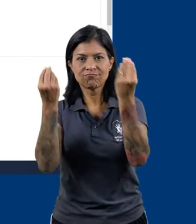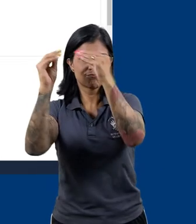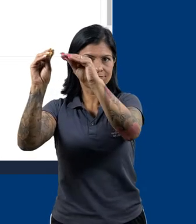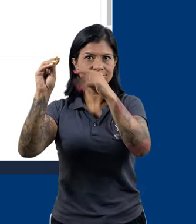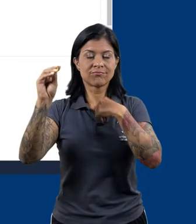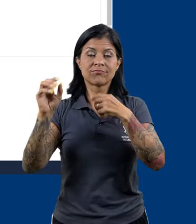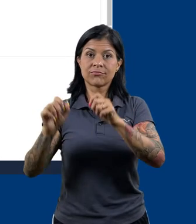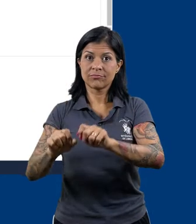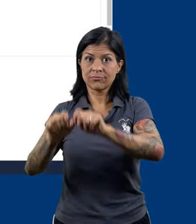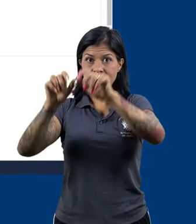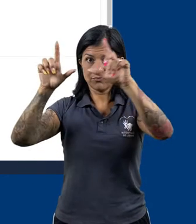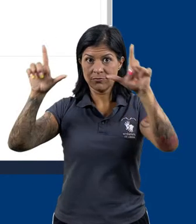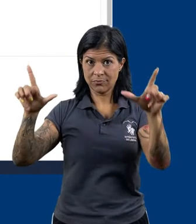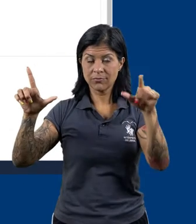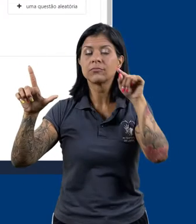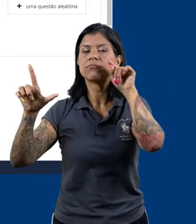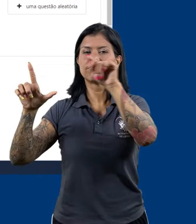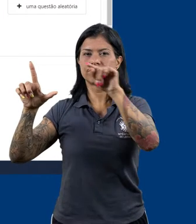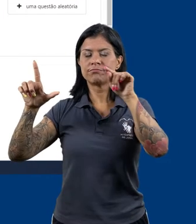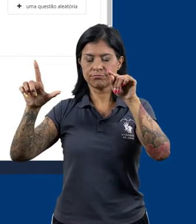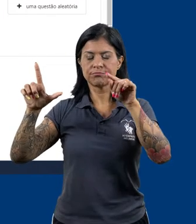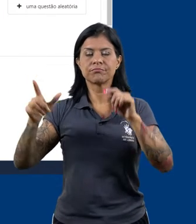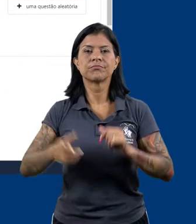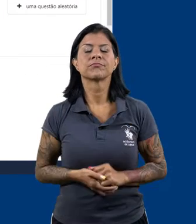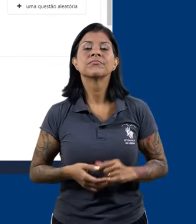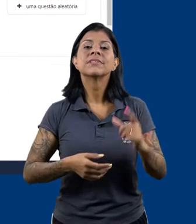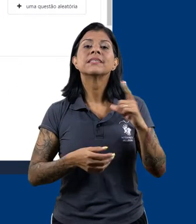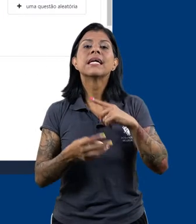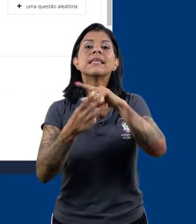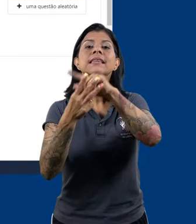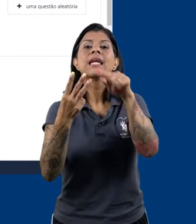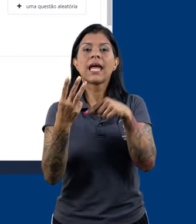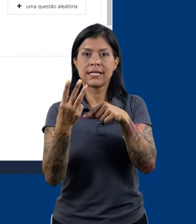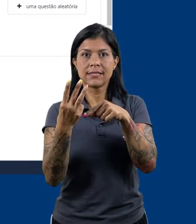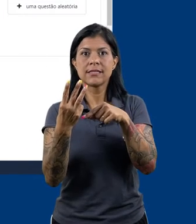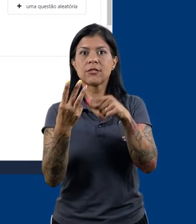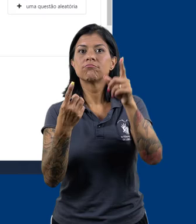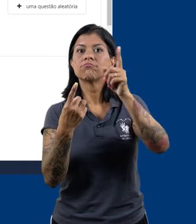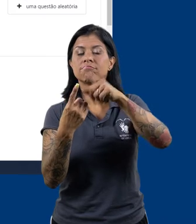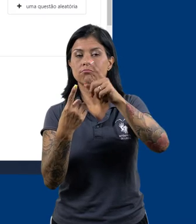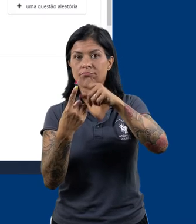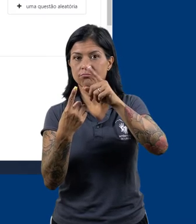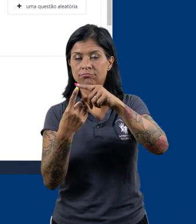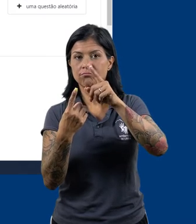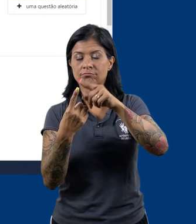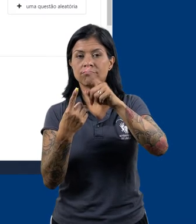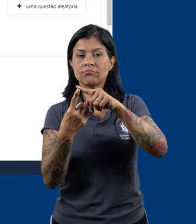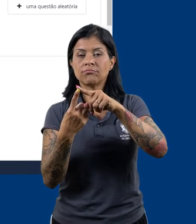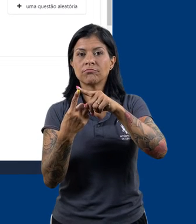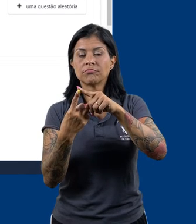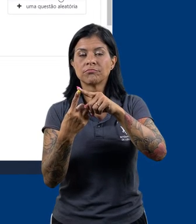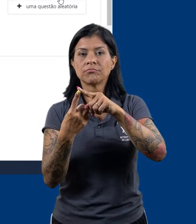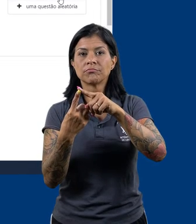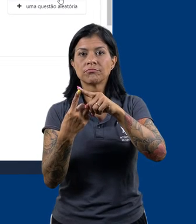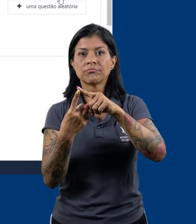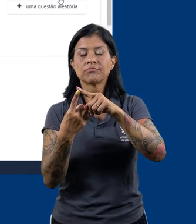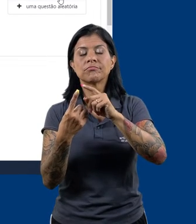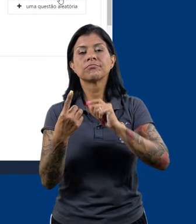questões. Clicando sobre o menu Adicionar, temos três opções. São Criar nova